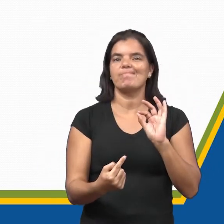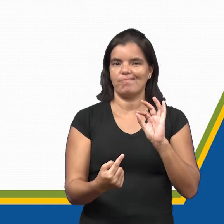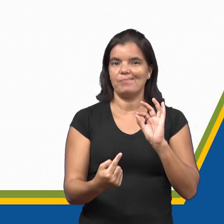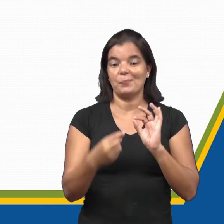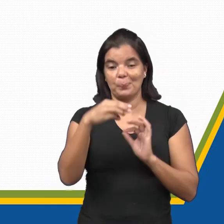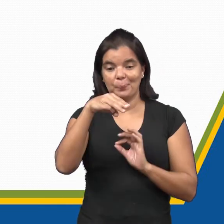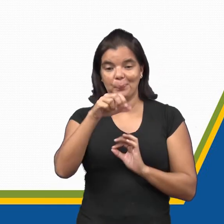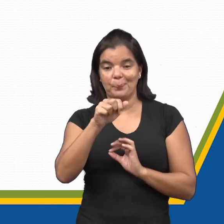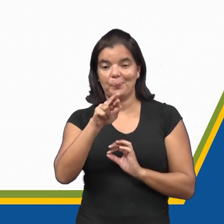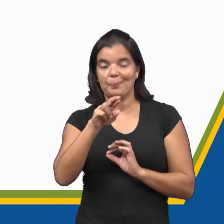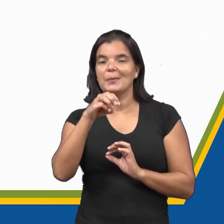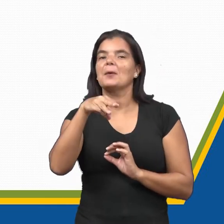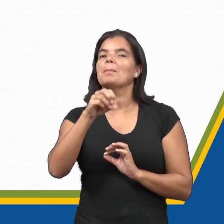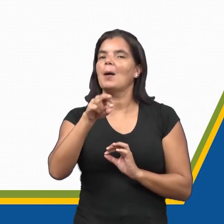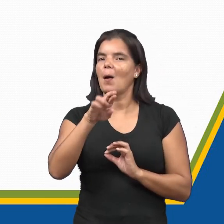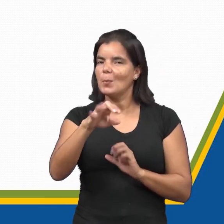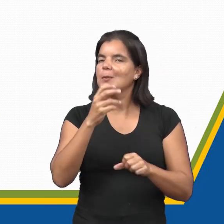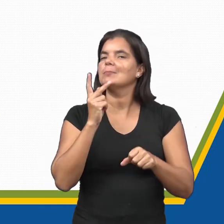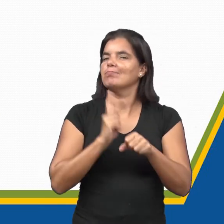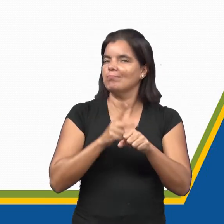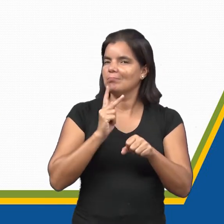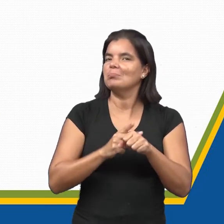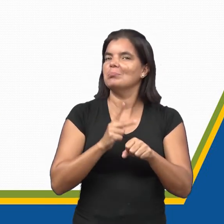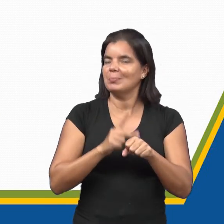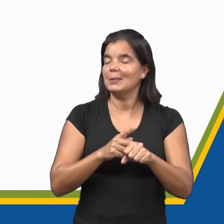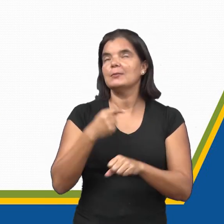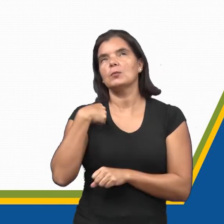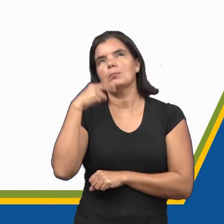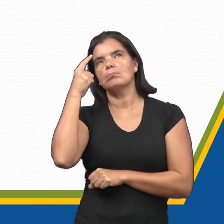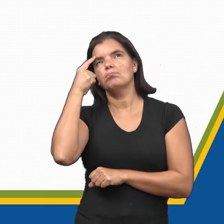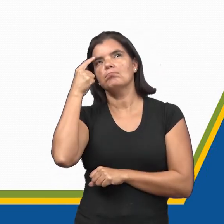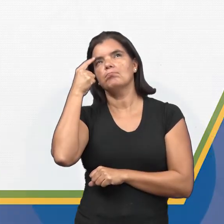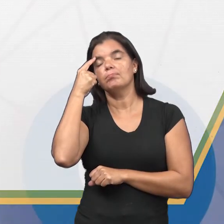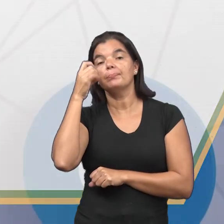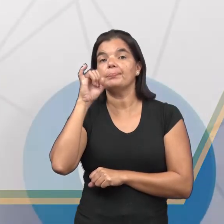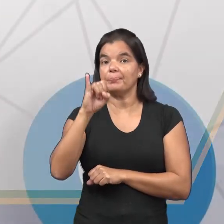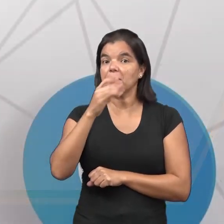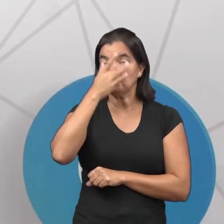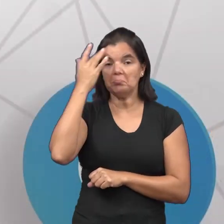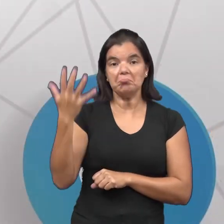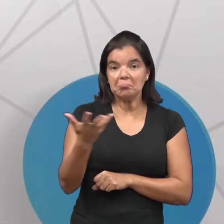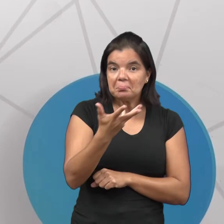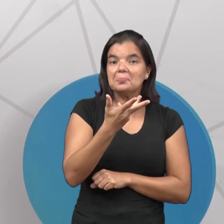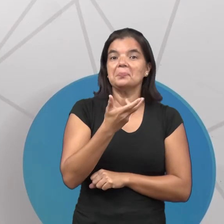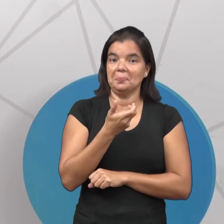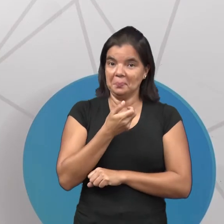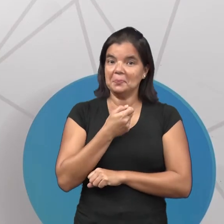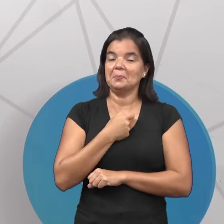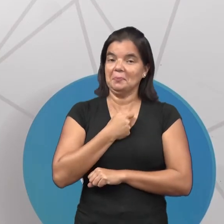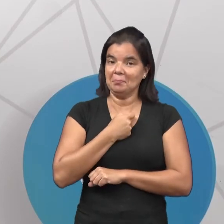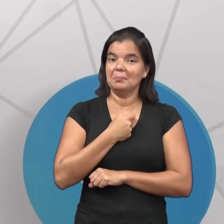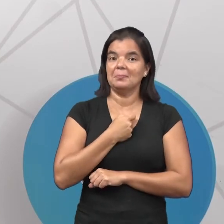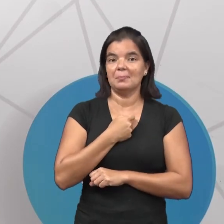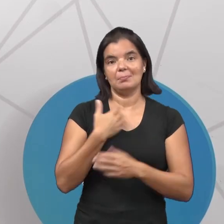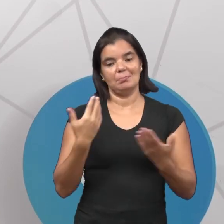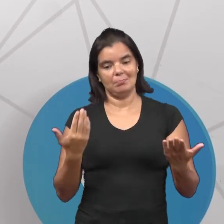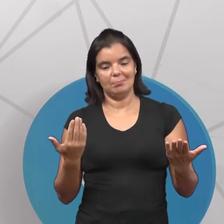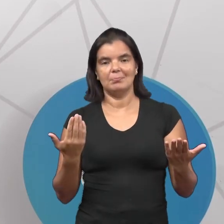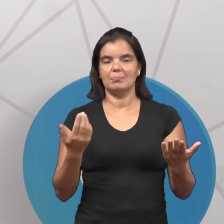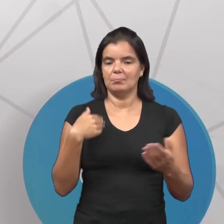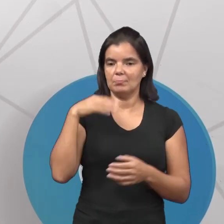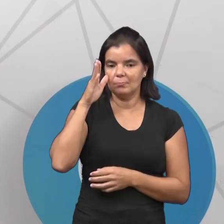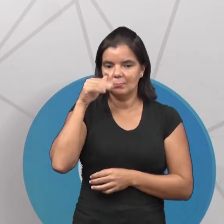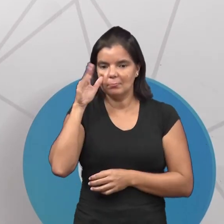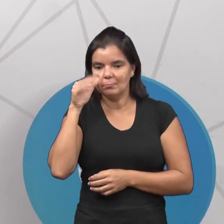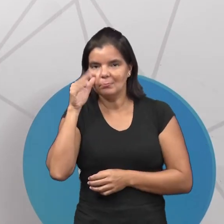mármore. A gente só vai imaginar por enquanto, né? Se alguém tem talento para isso, eu até me sinto um pouco